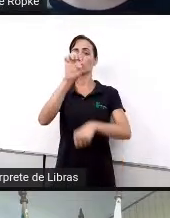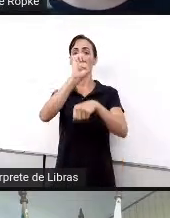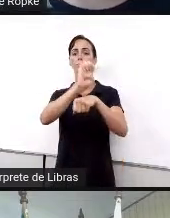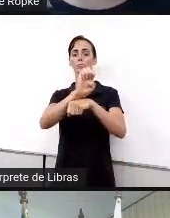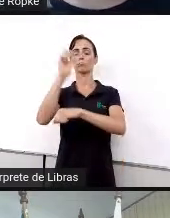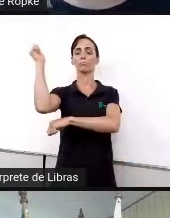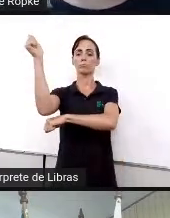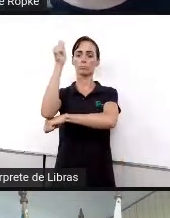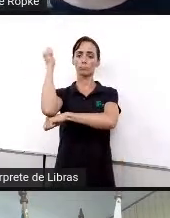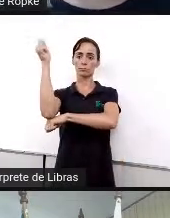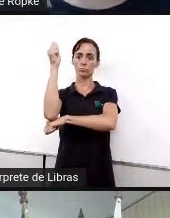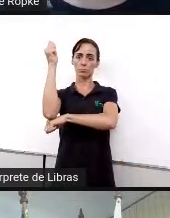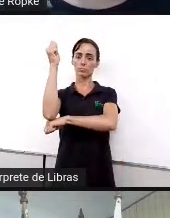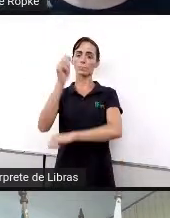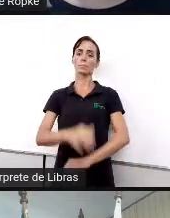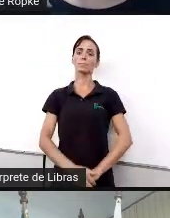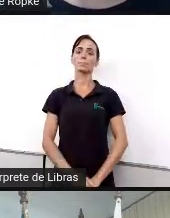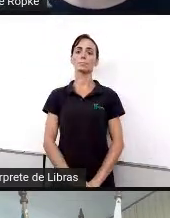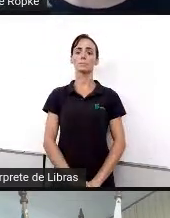Grande do Sul.